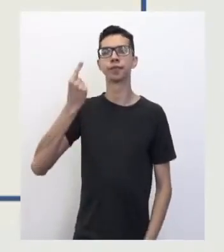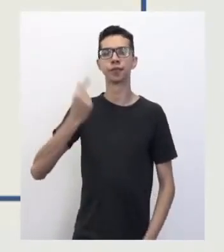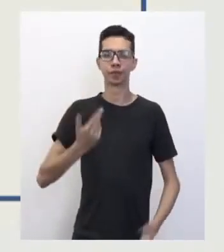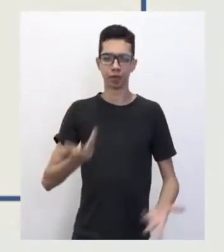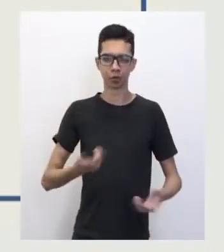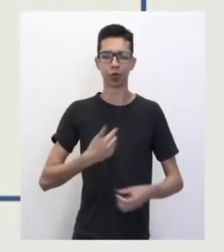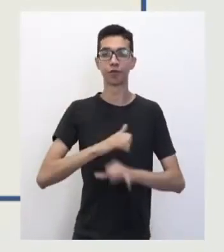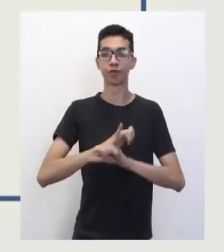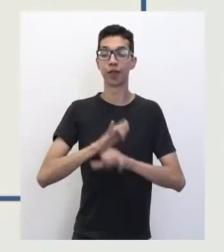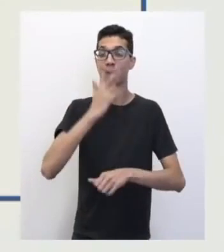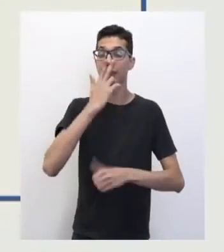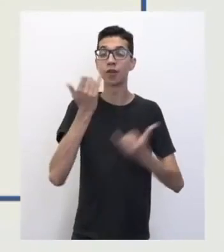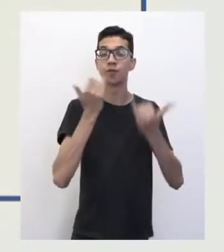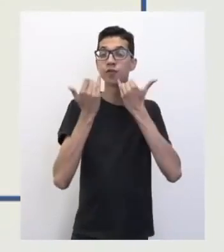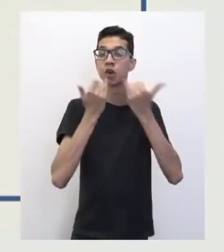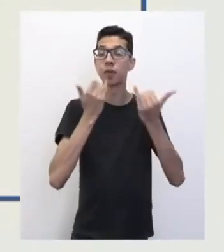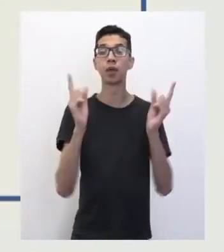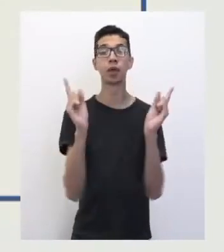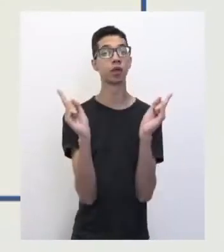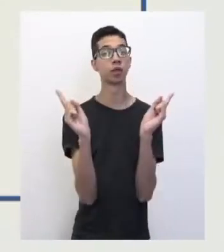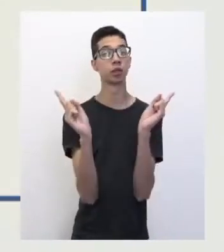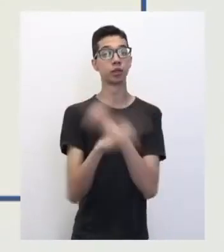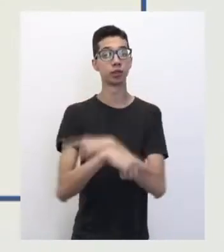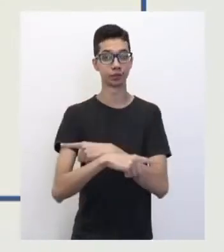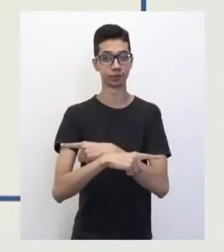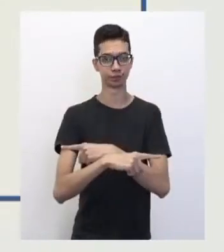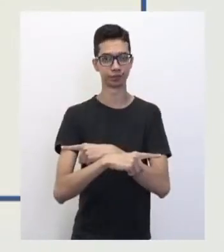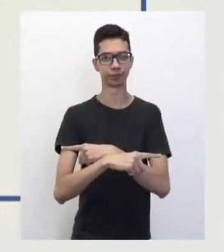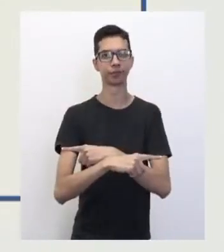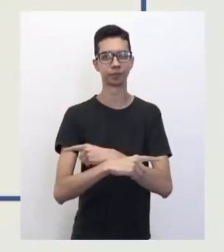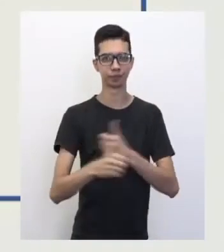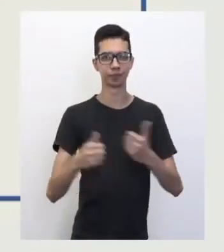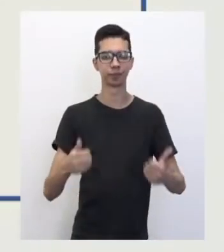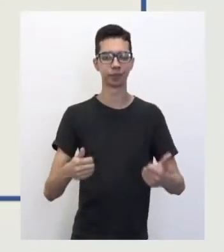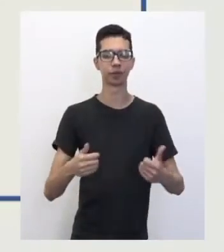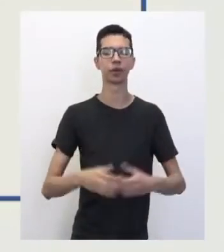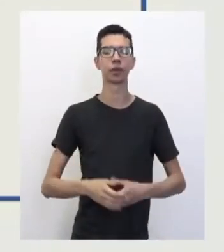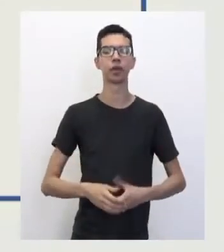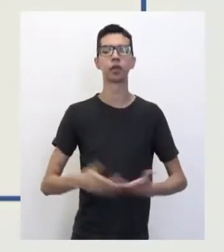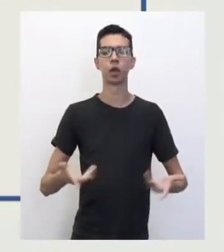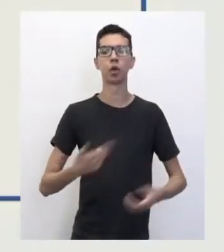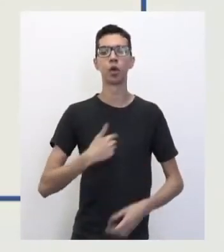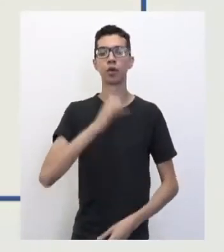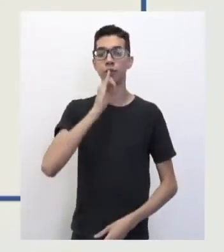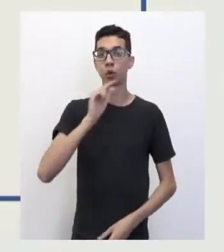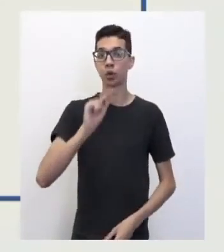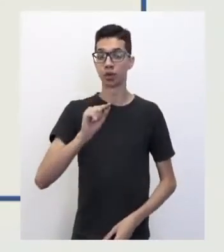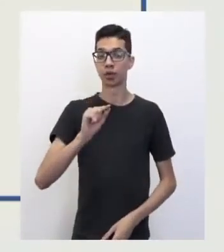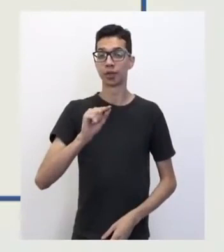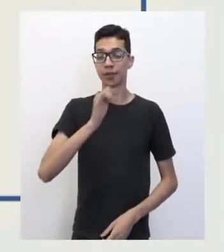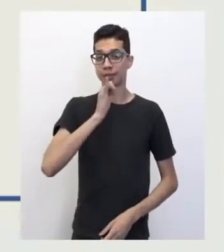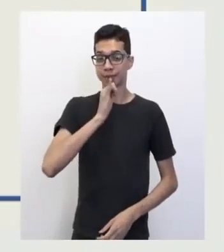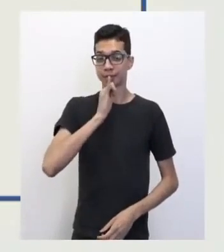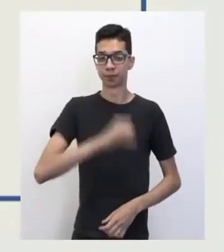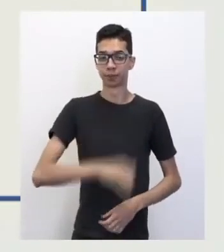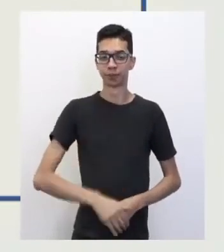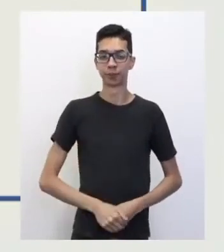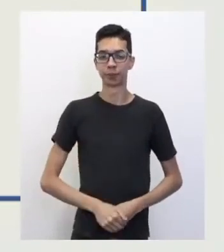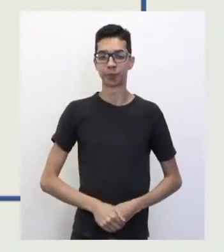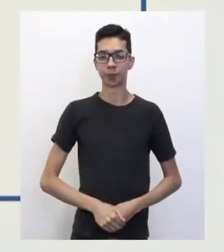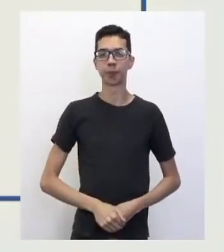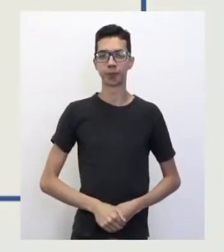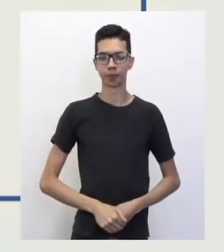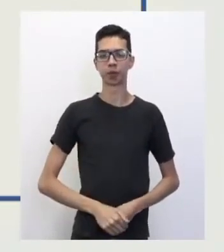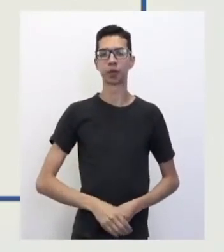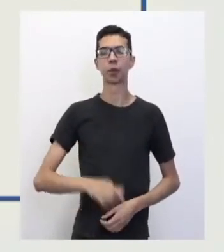opondo informações situadas num determinado tempo. Então, eu disse anteriormente dessas facilidades